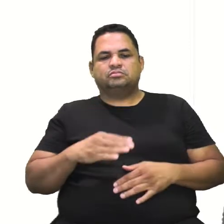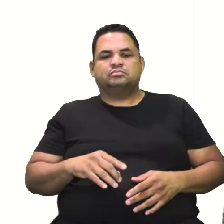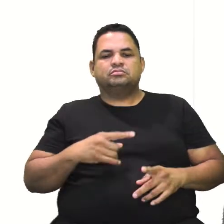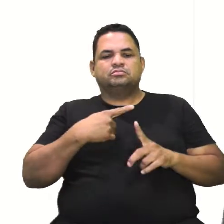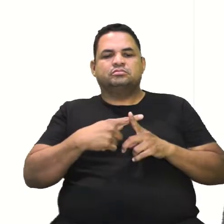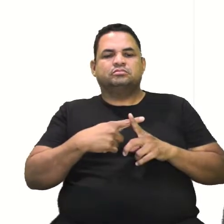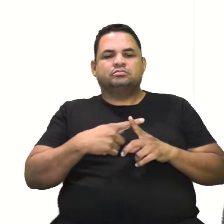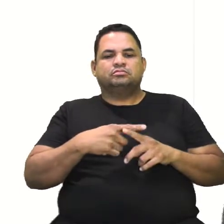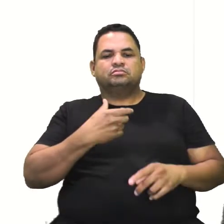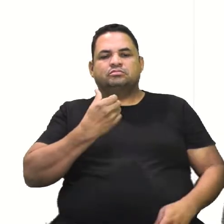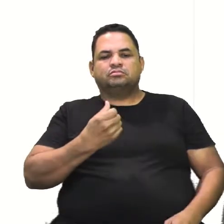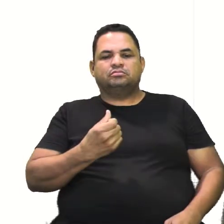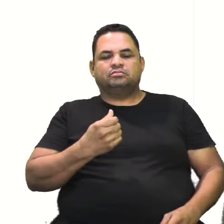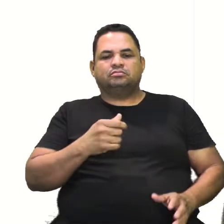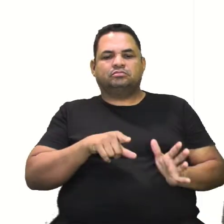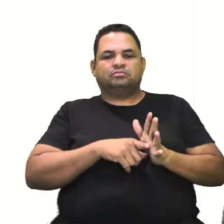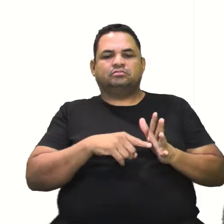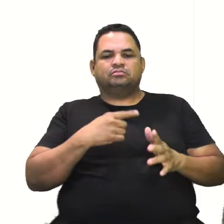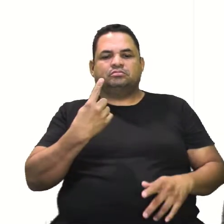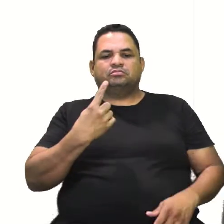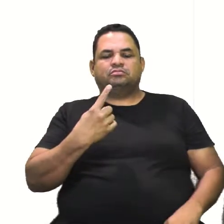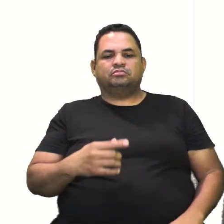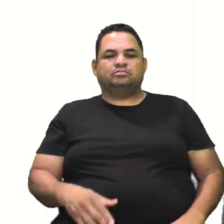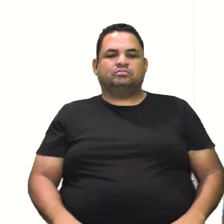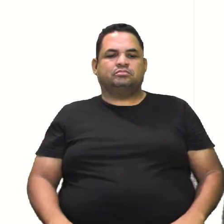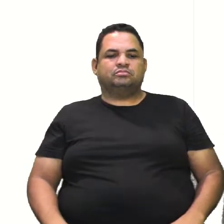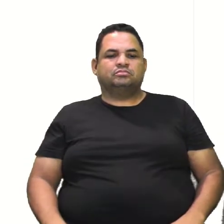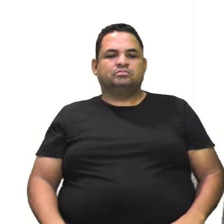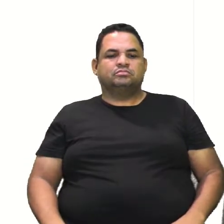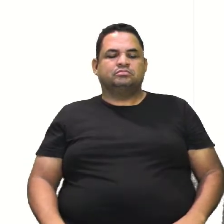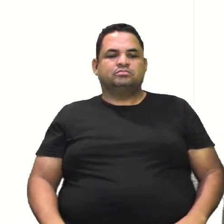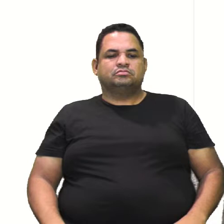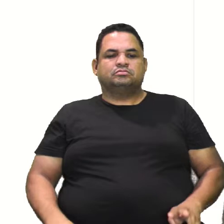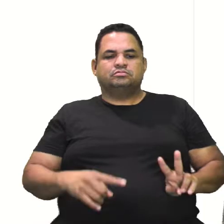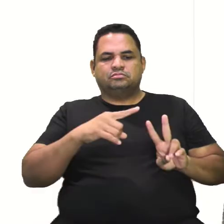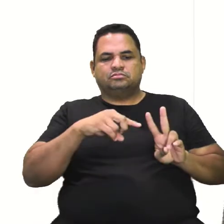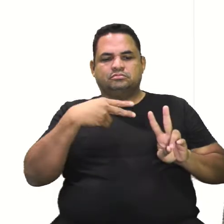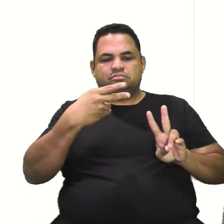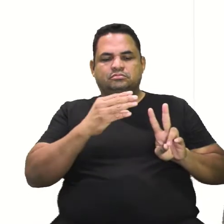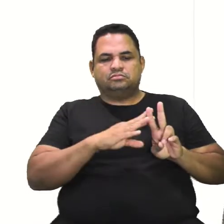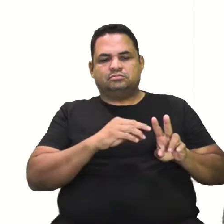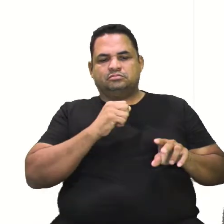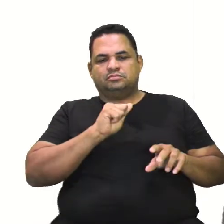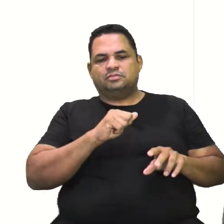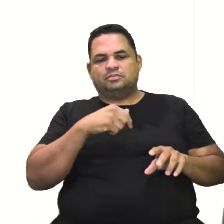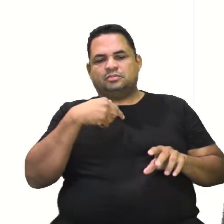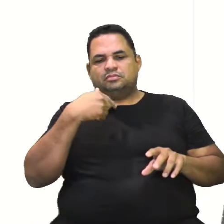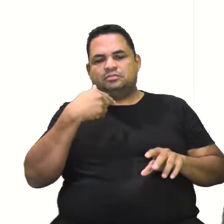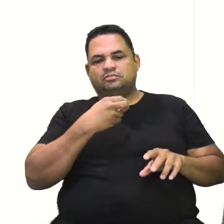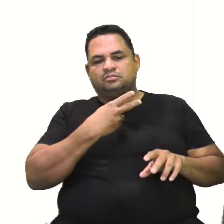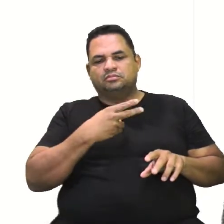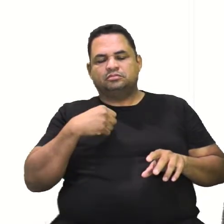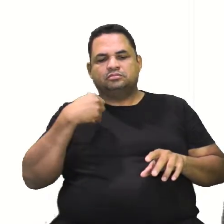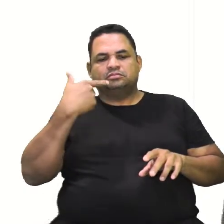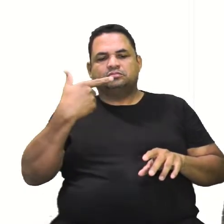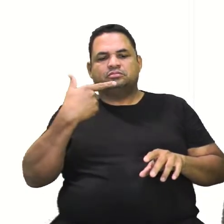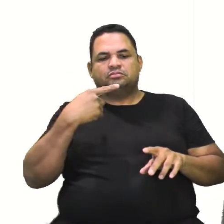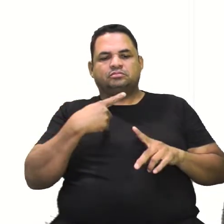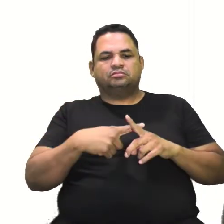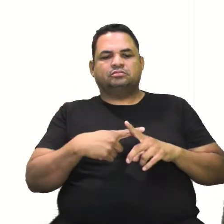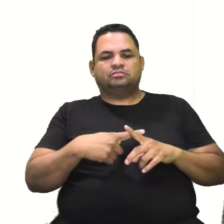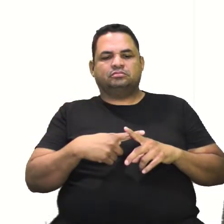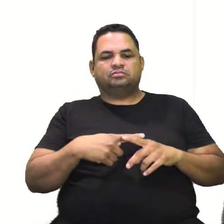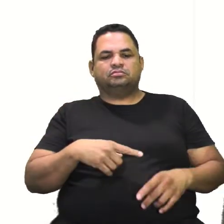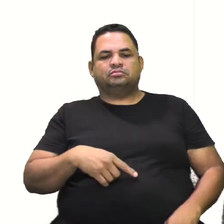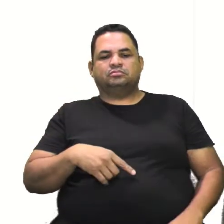4. Mais o C, que é menos 1. Sobre a raiz quadrada de A ao quadrado. 2 ao quadrado.